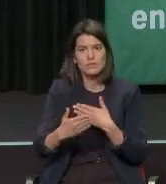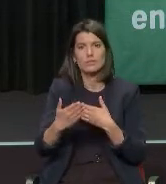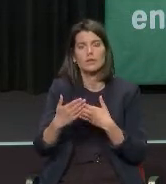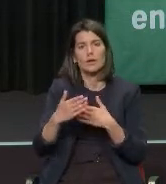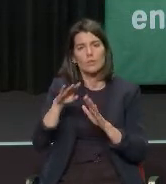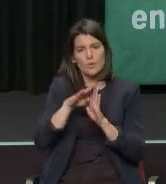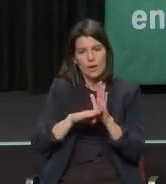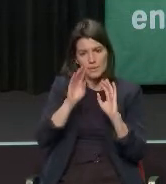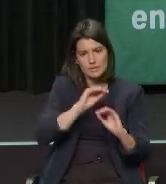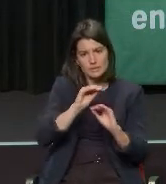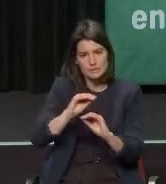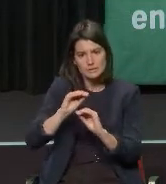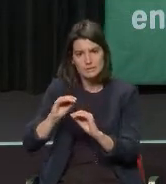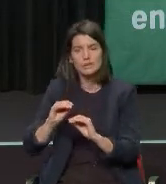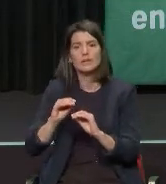semanas.